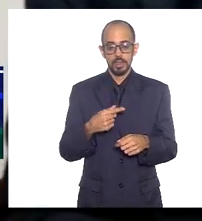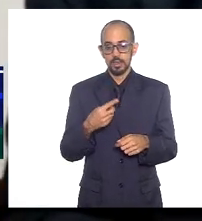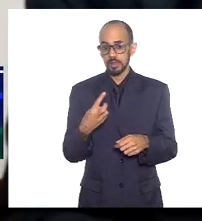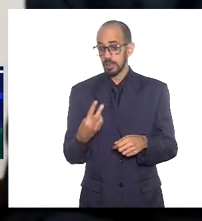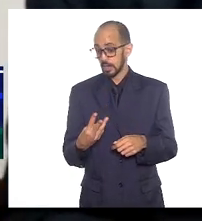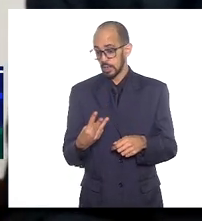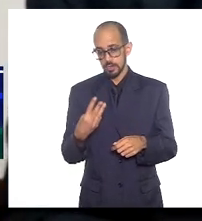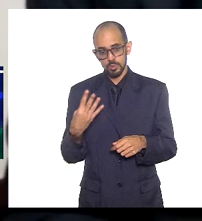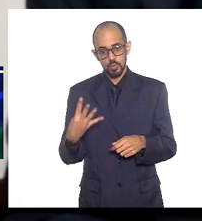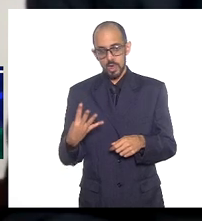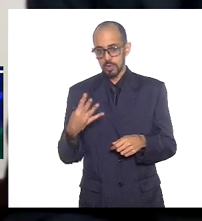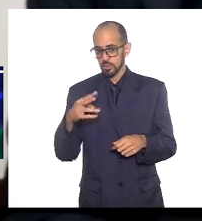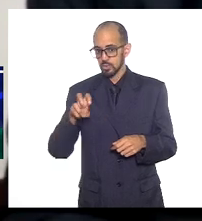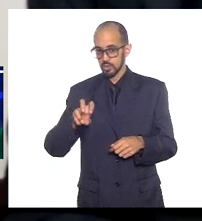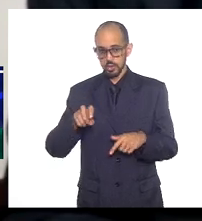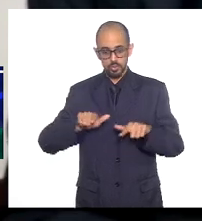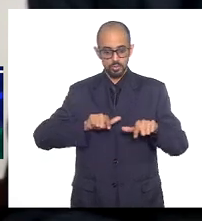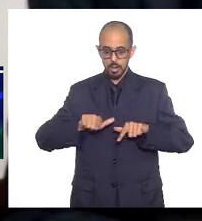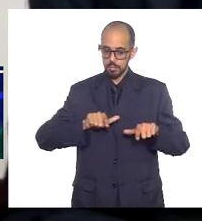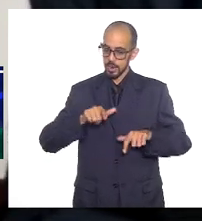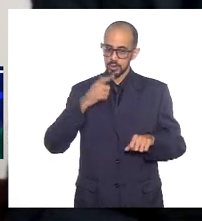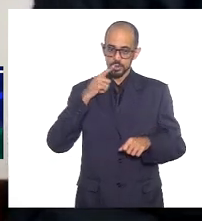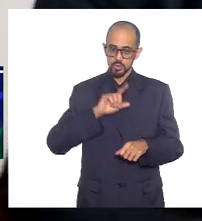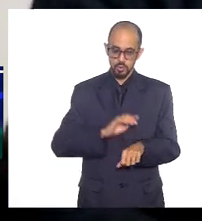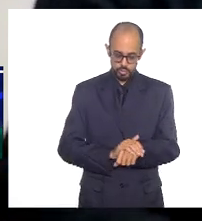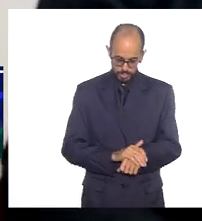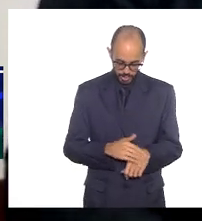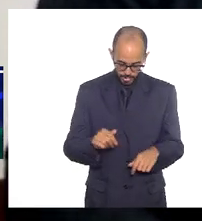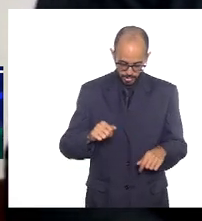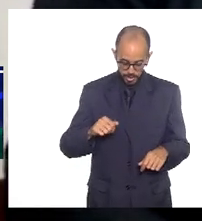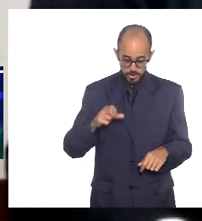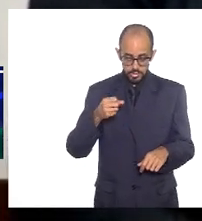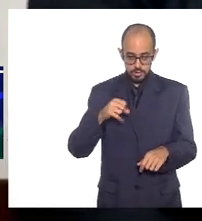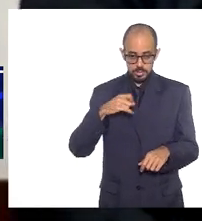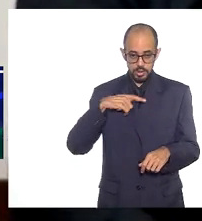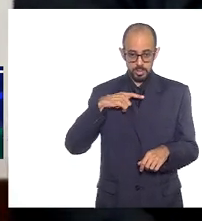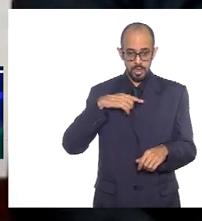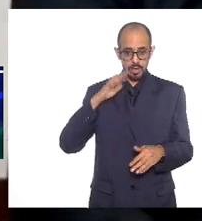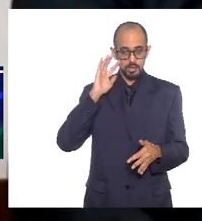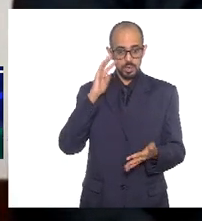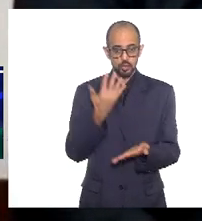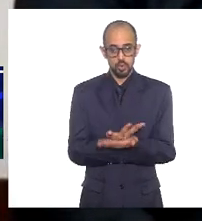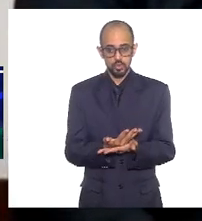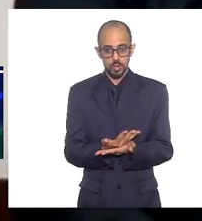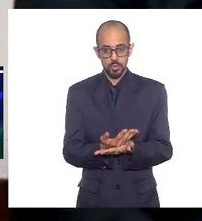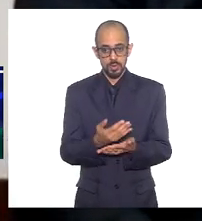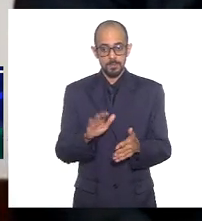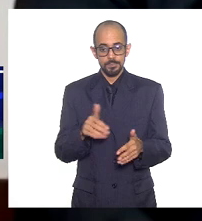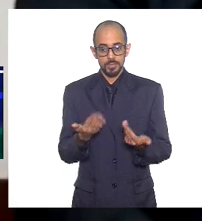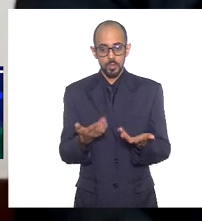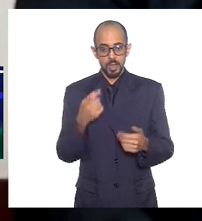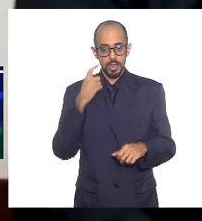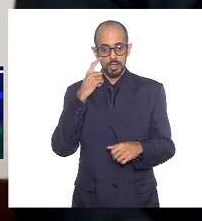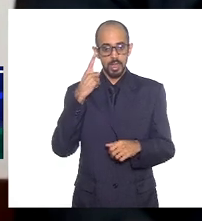e com essa determinação eles vão ficar sem poder trabalhar. Então, a ideia é que a gente possa